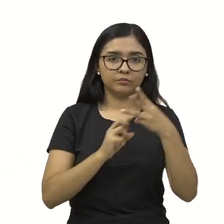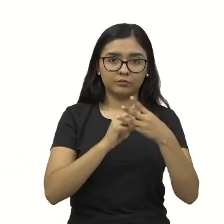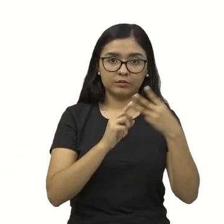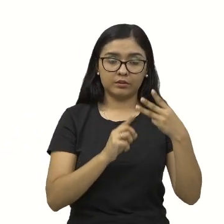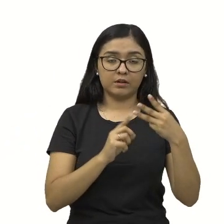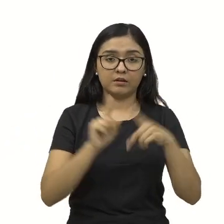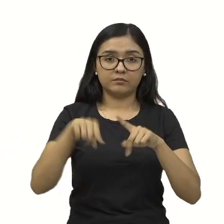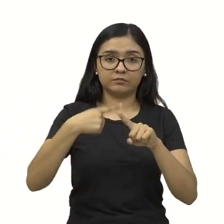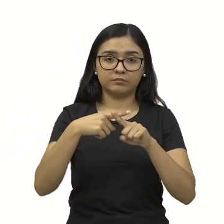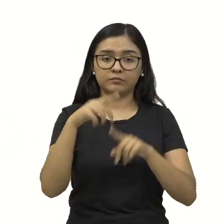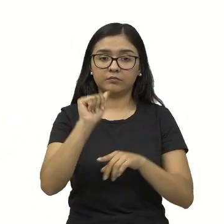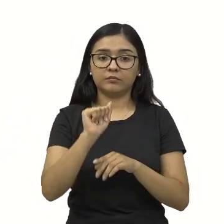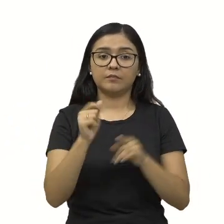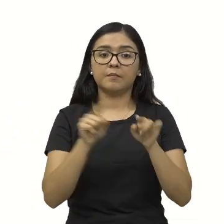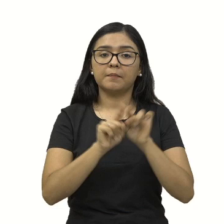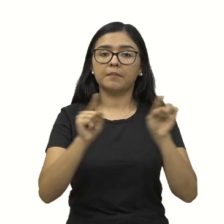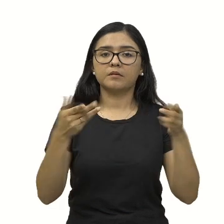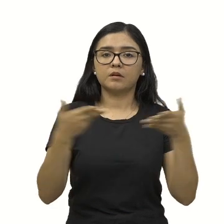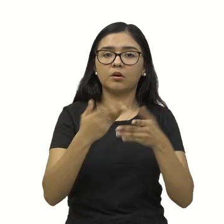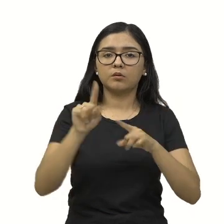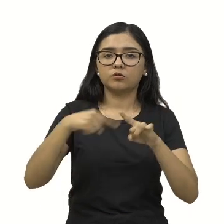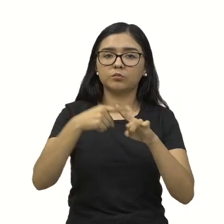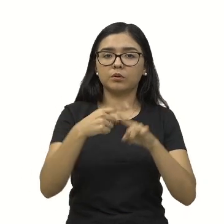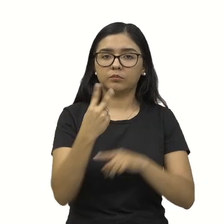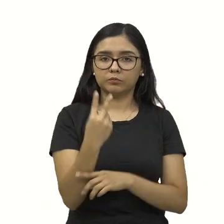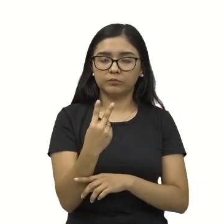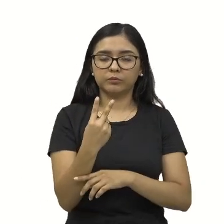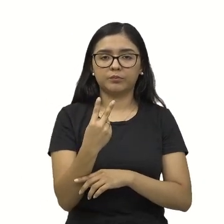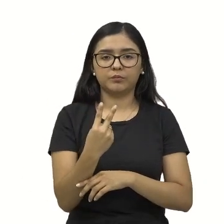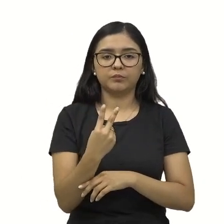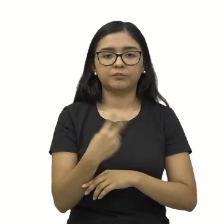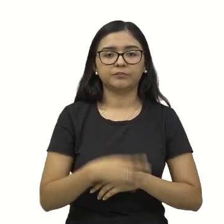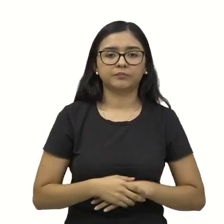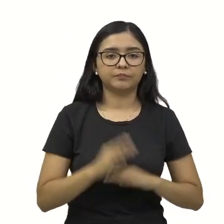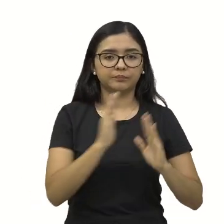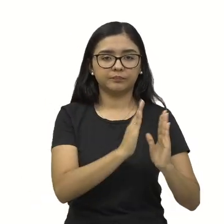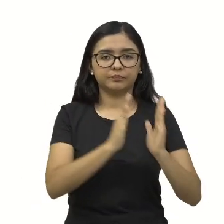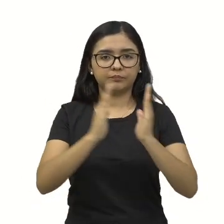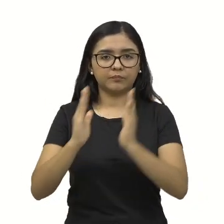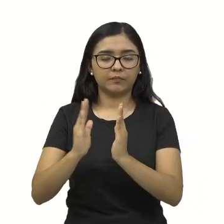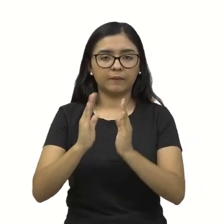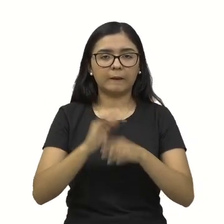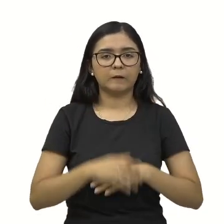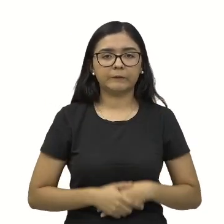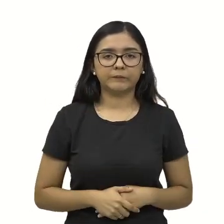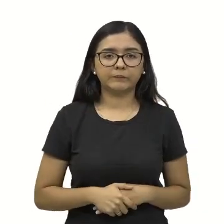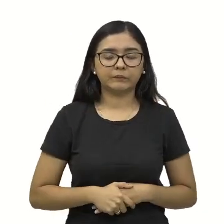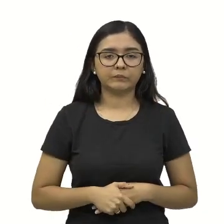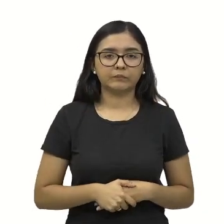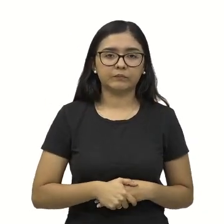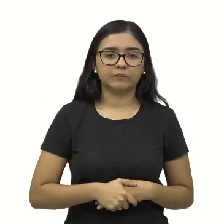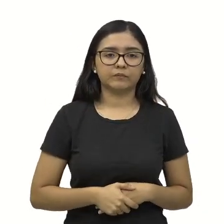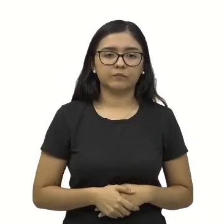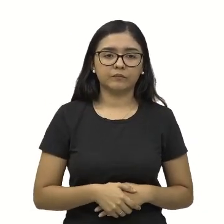agora vamos multiplicar por 2, né? A matriz B por 2.